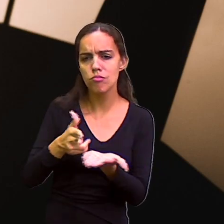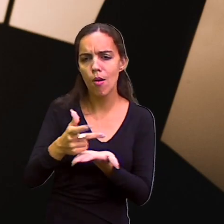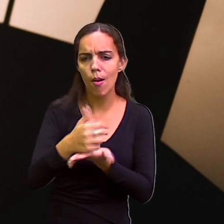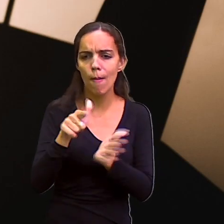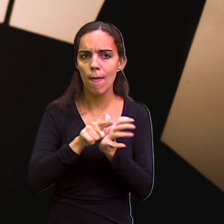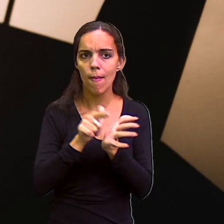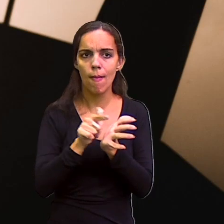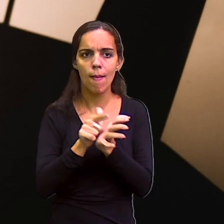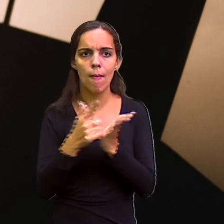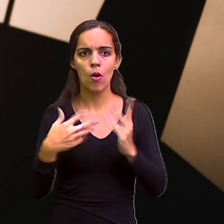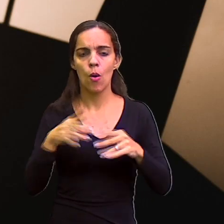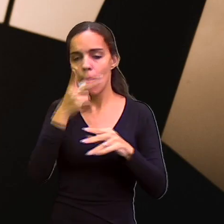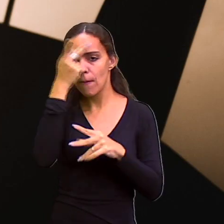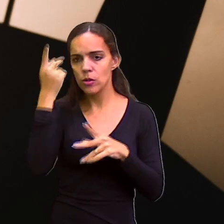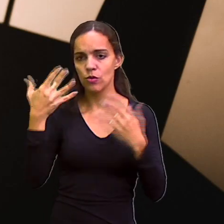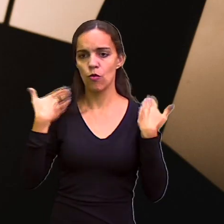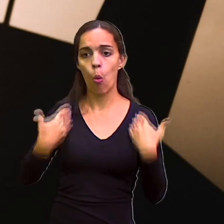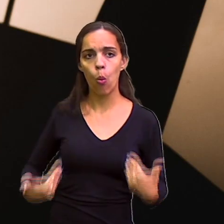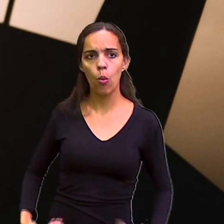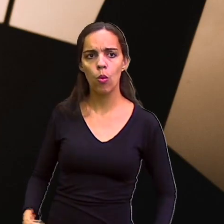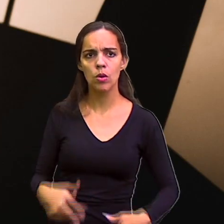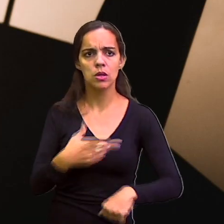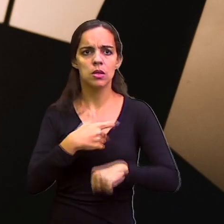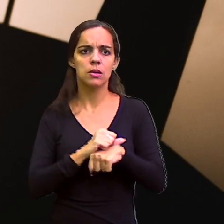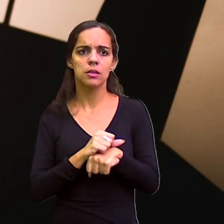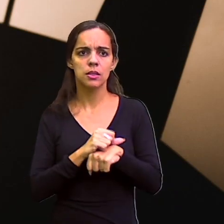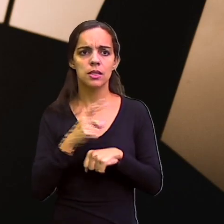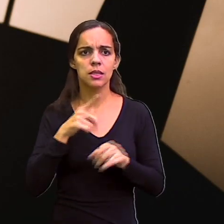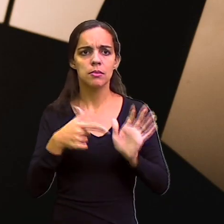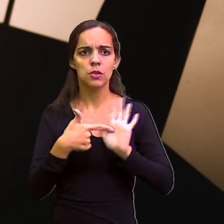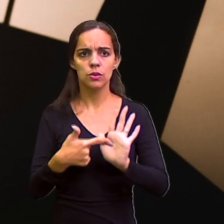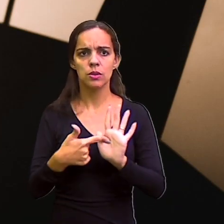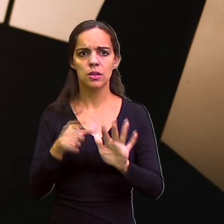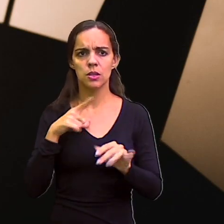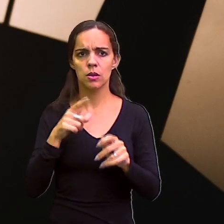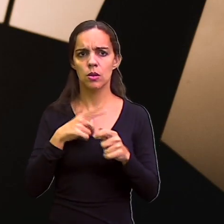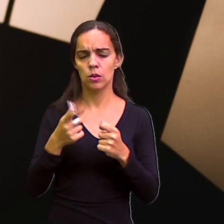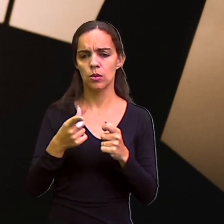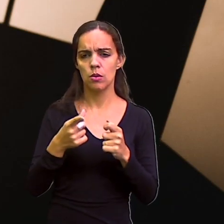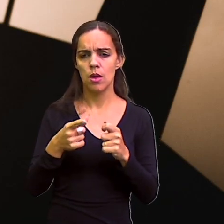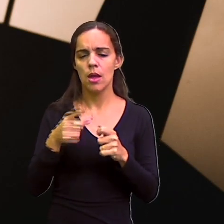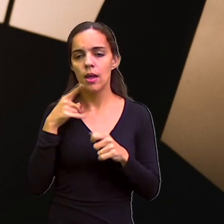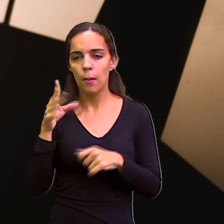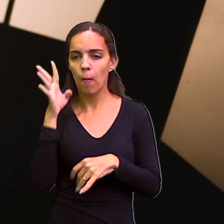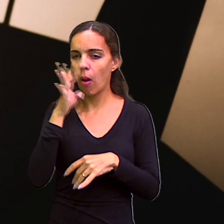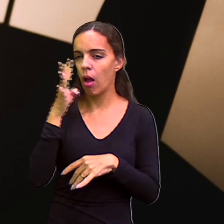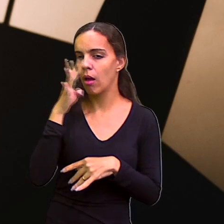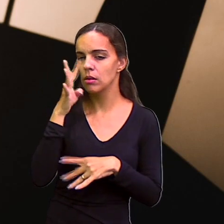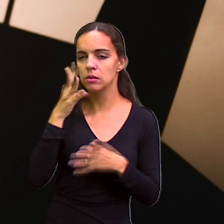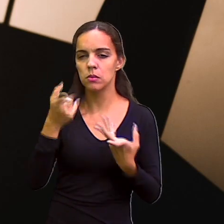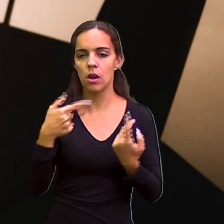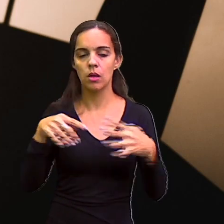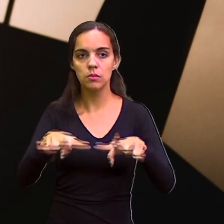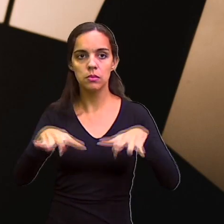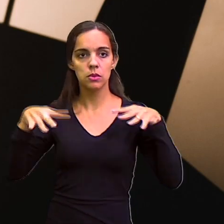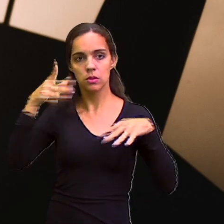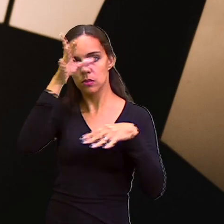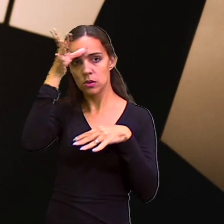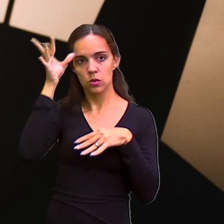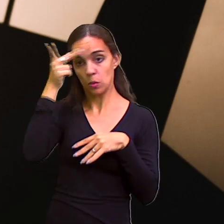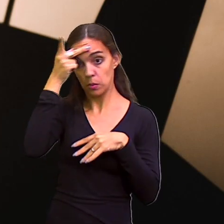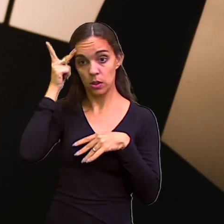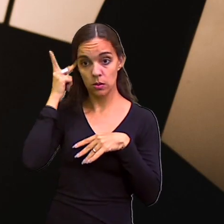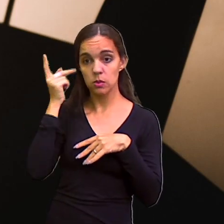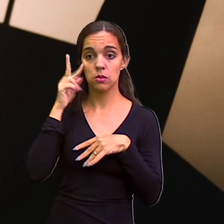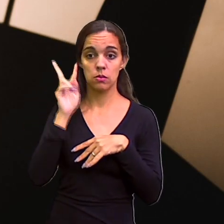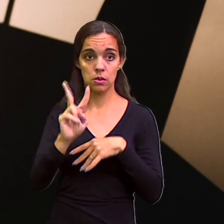misturando com a sombra do corpo do sombrista, torna-se um ser híbrido para o público. Outra forma de criar o movimento